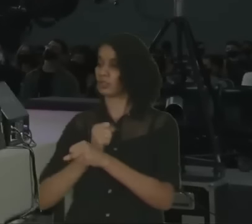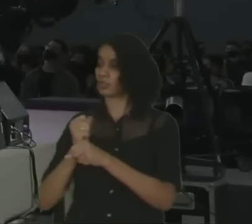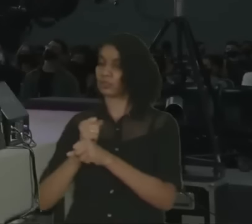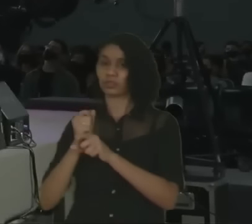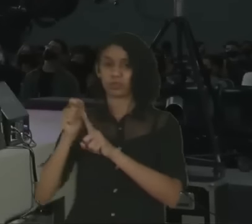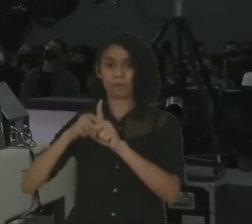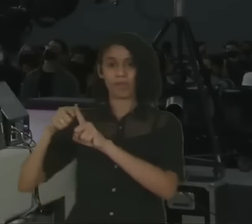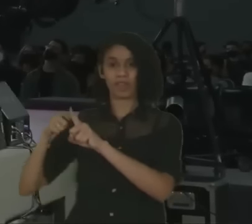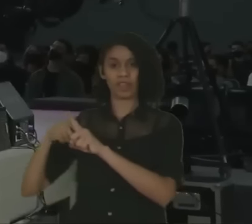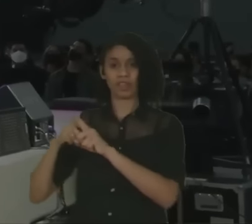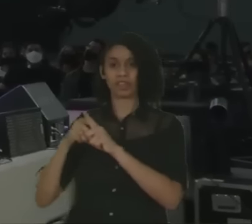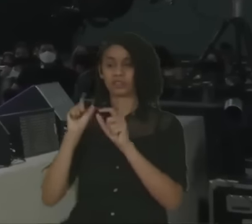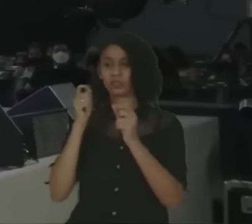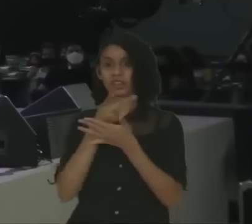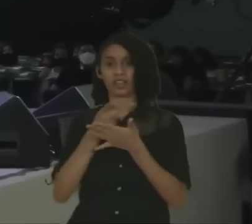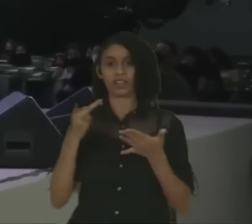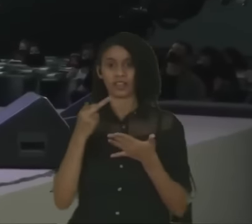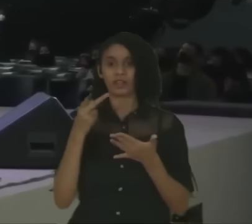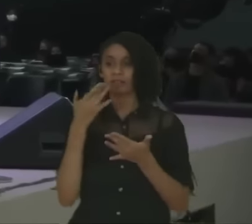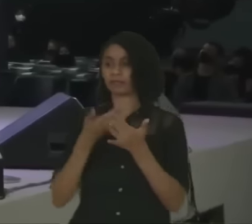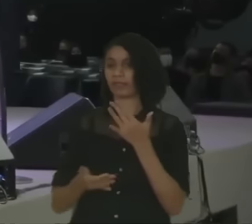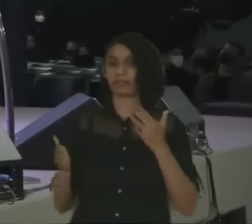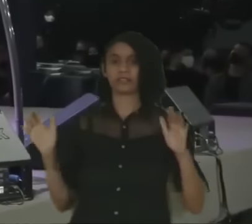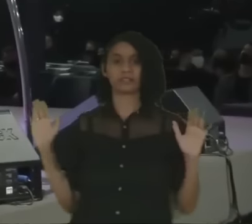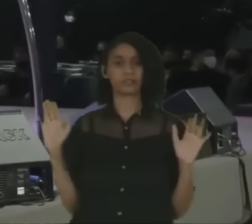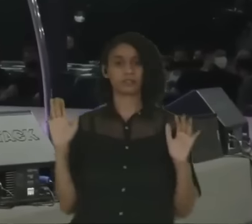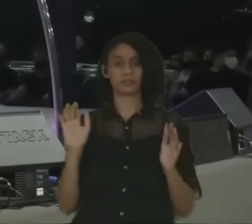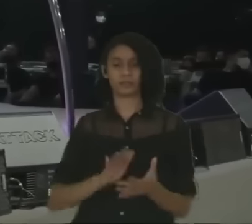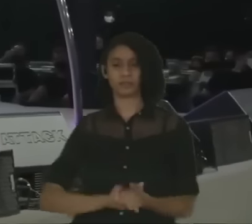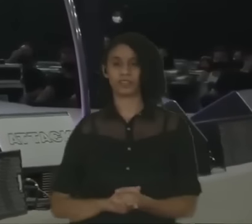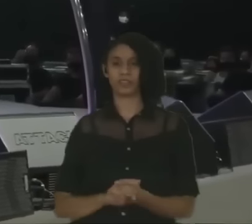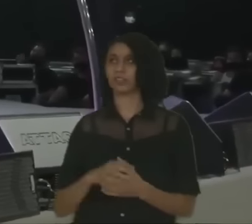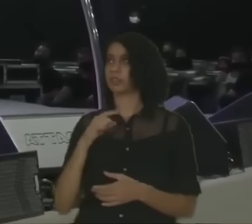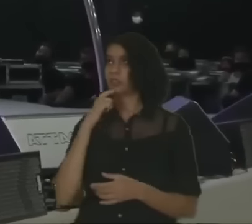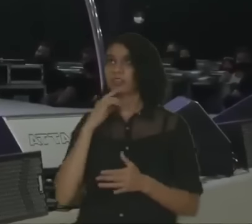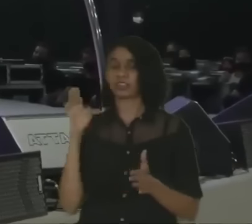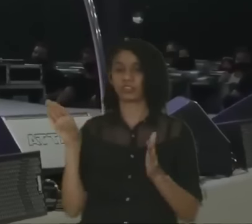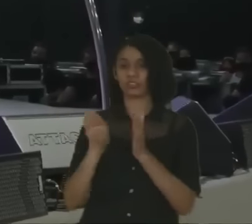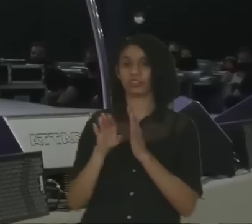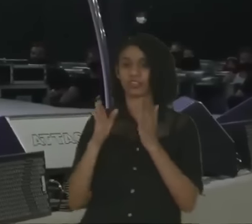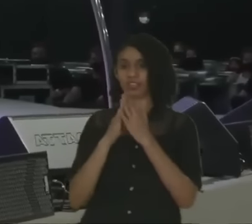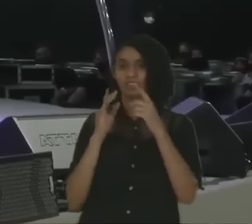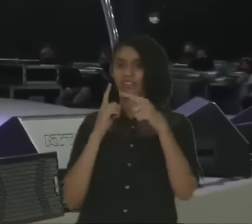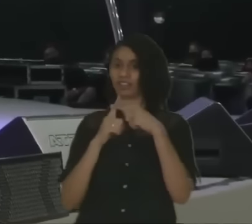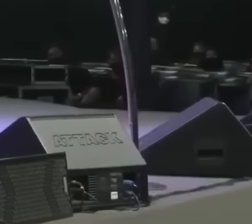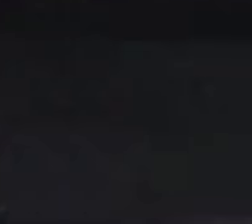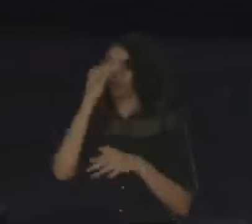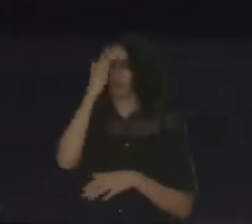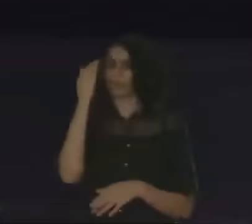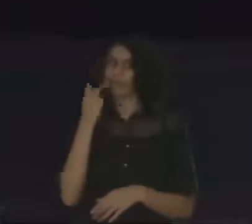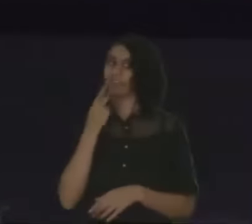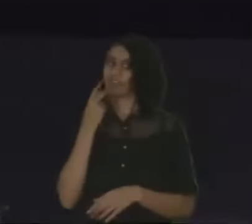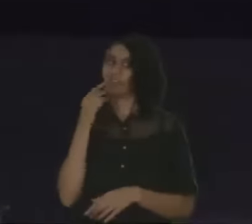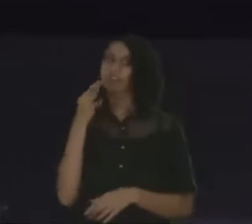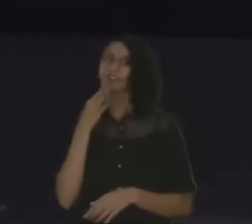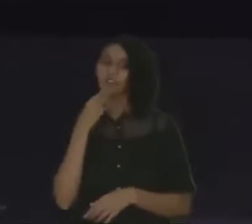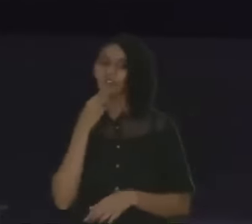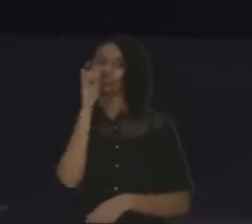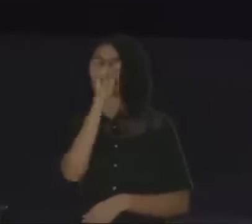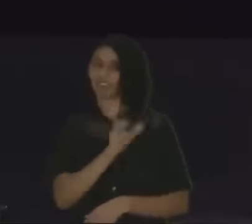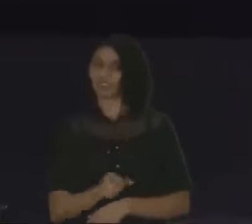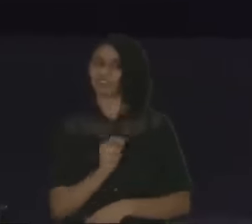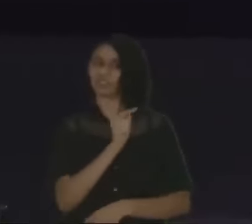corra não é pode entrar nem na igreja quando o pastor fala a mulher te conheço rapaz sei quem